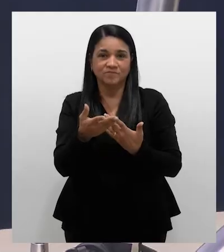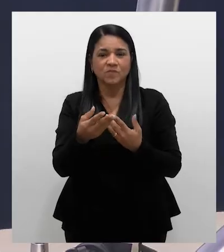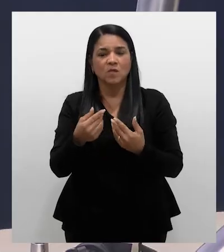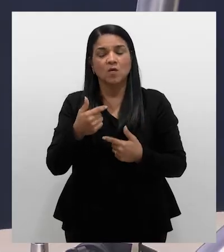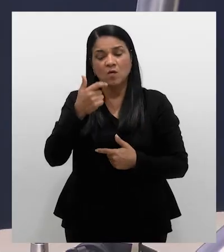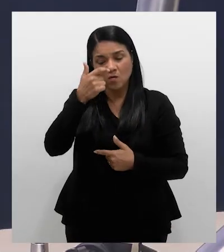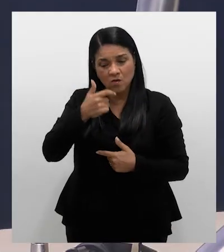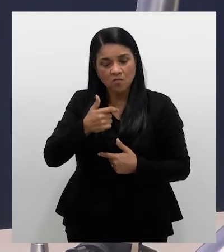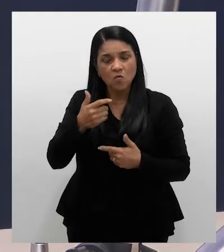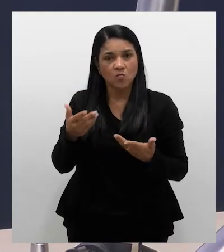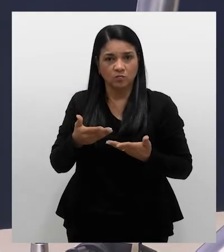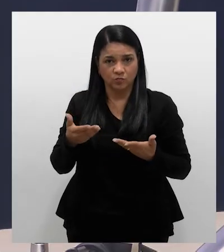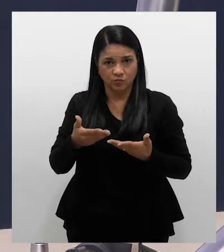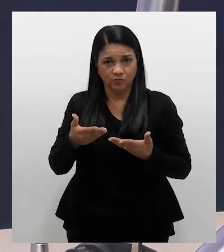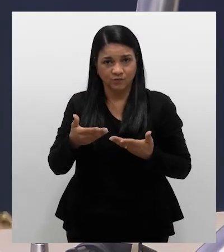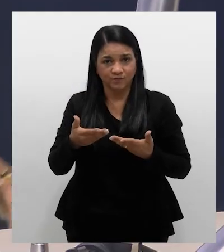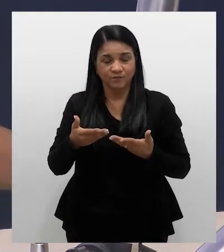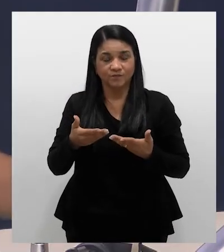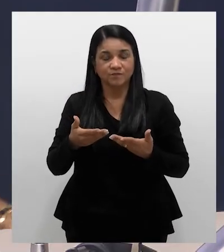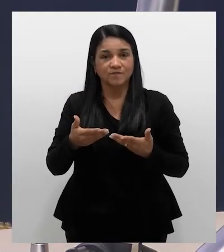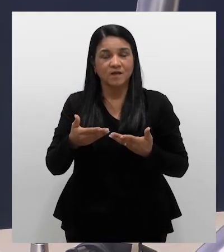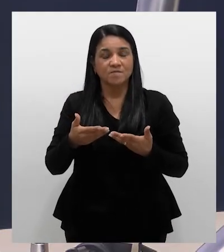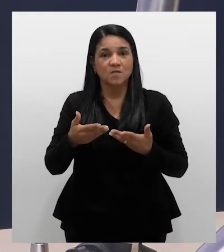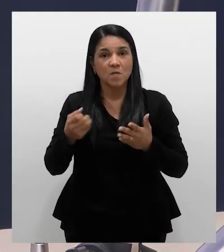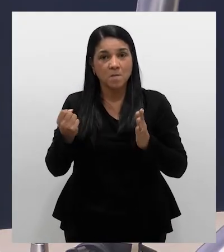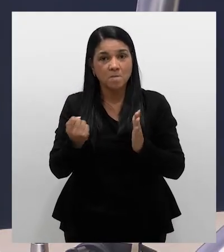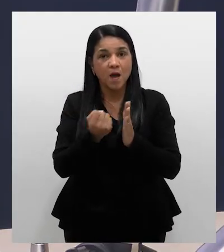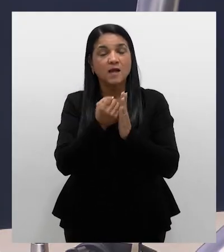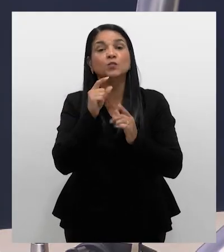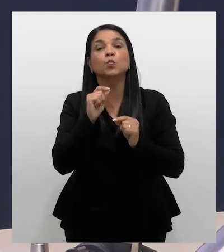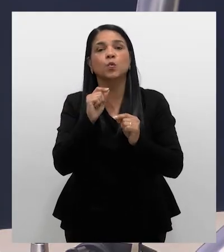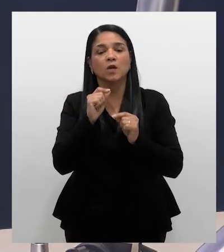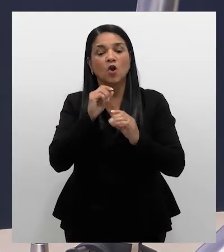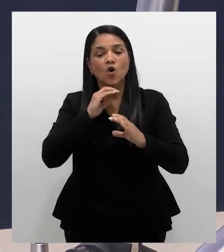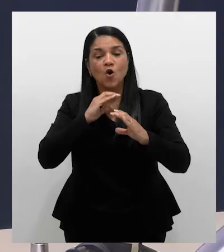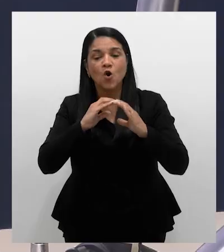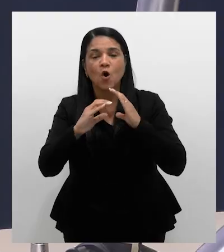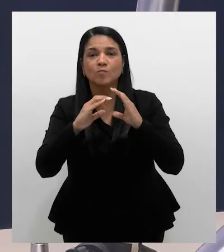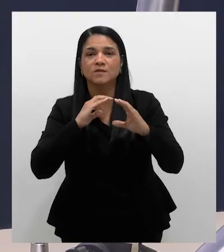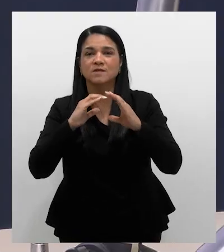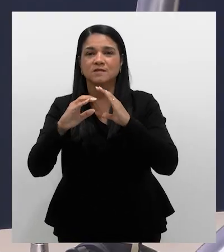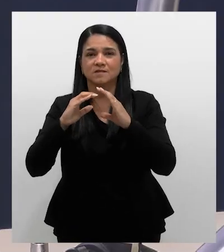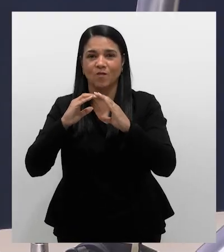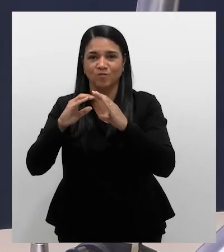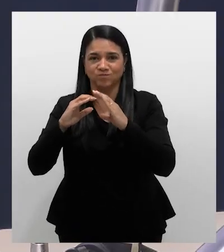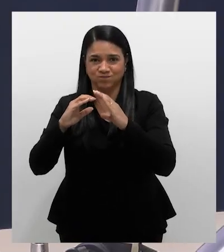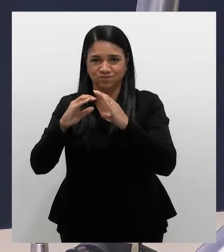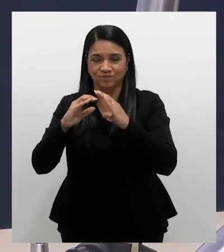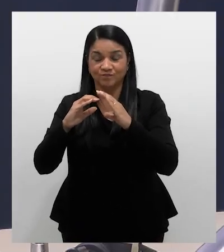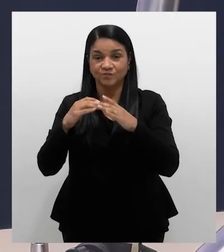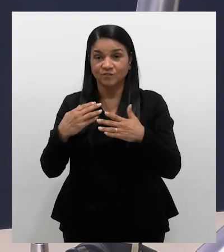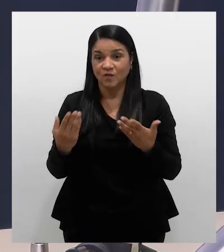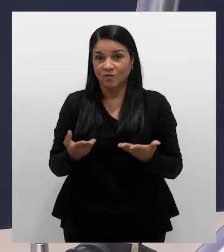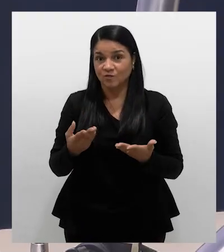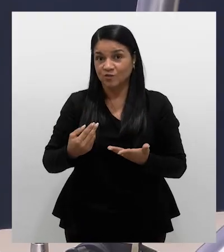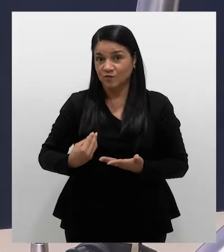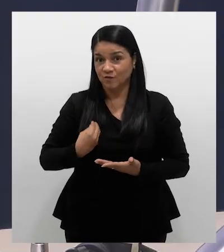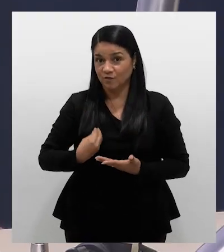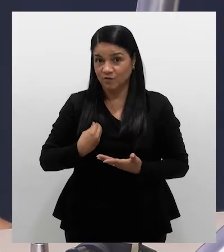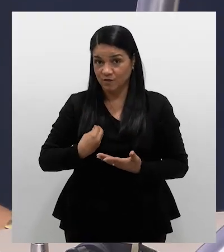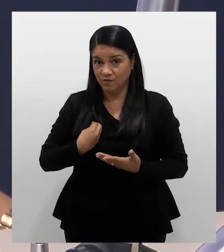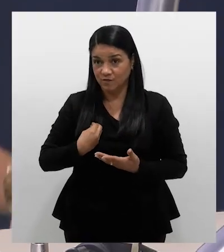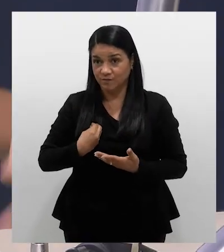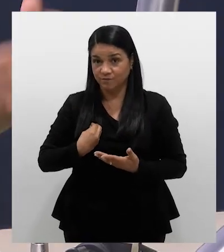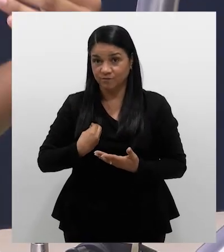hoje a minha maior ferramenta de impacto é a comunicação, né? Hoje a gente vive uma